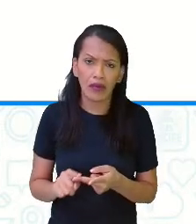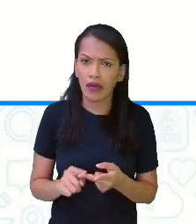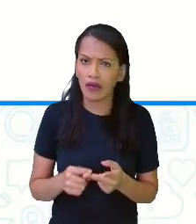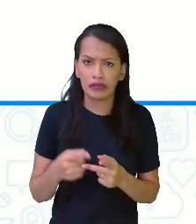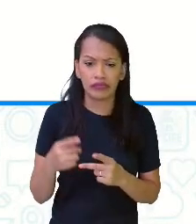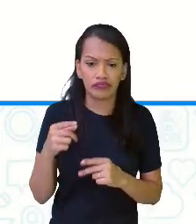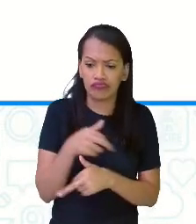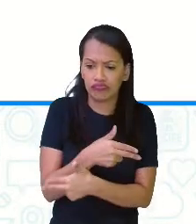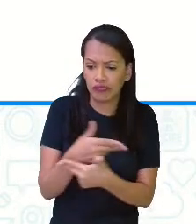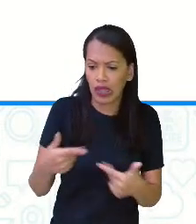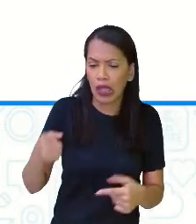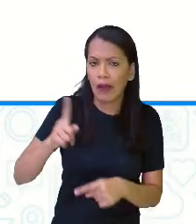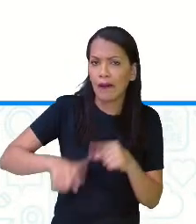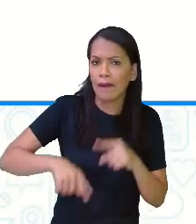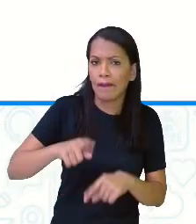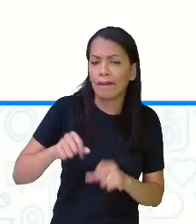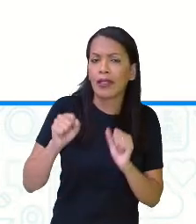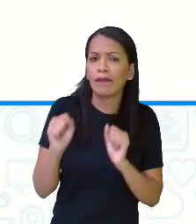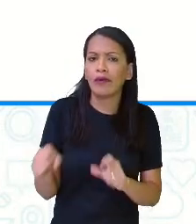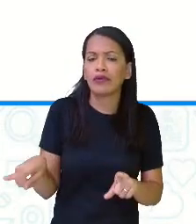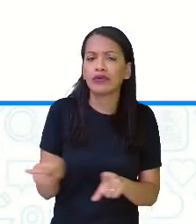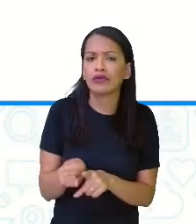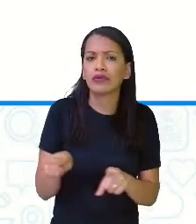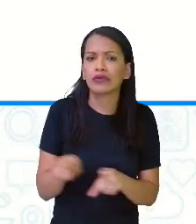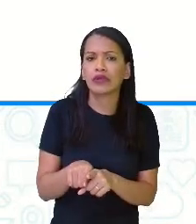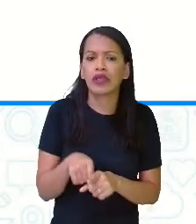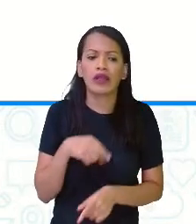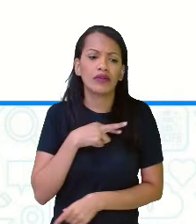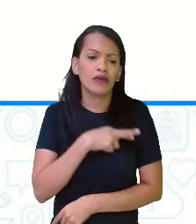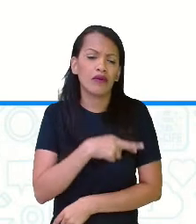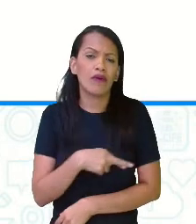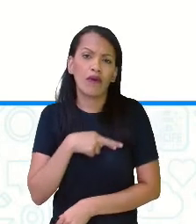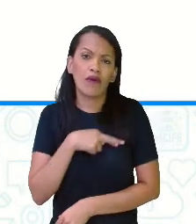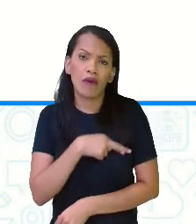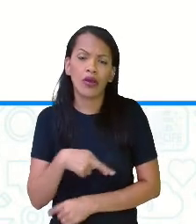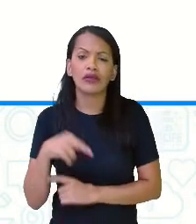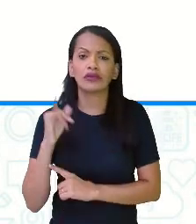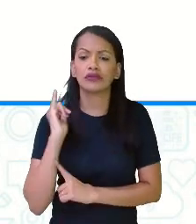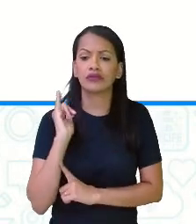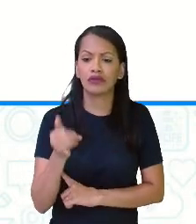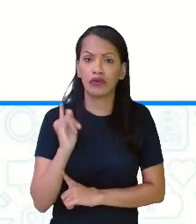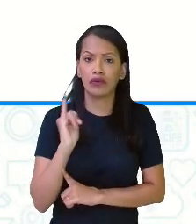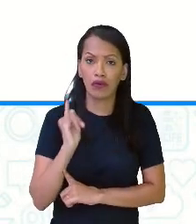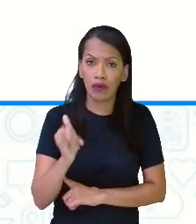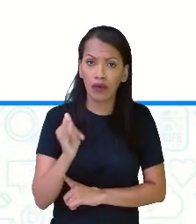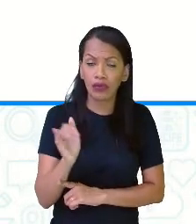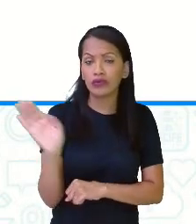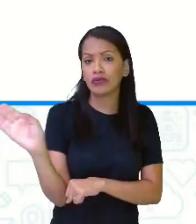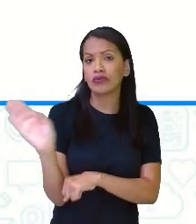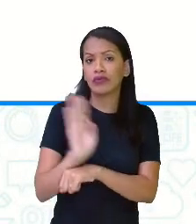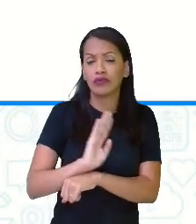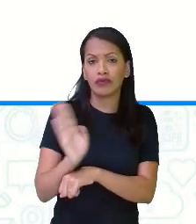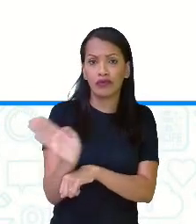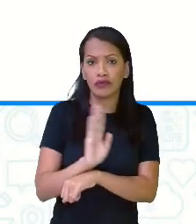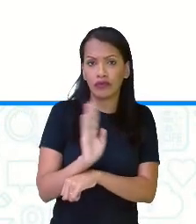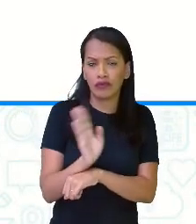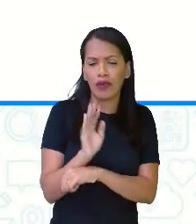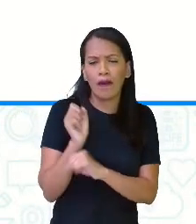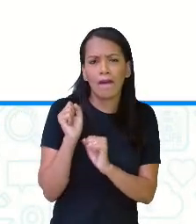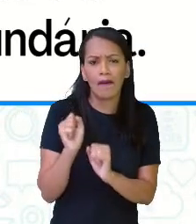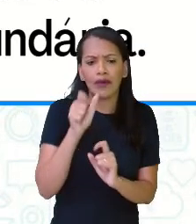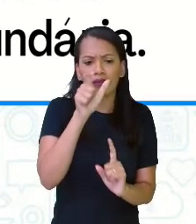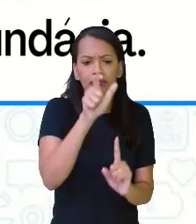porque ela pode estar na peça teatral, no romance, no conto, no filme, pode ter personagem em todas